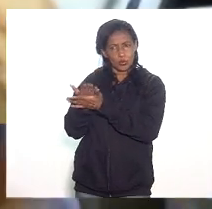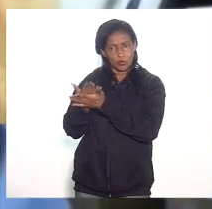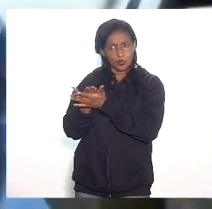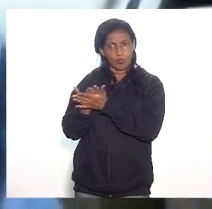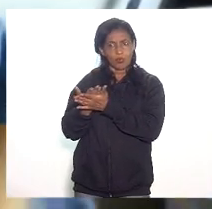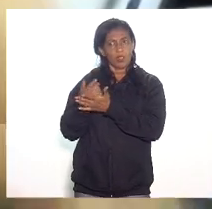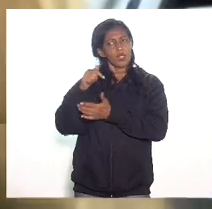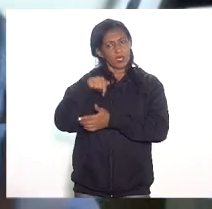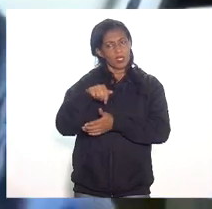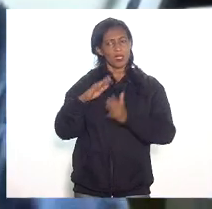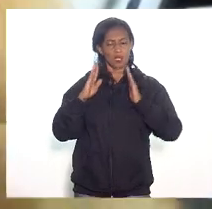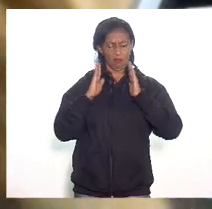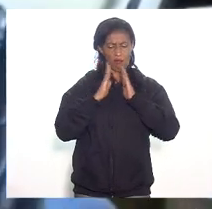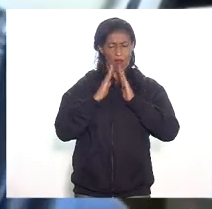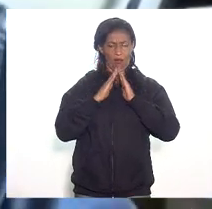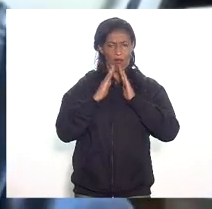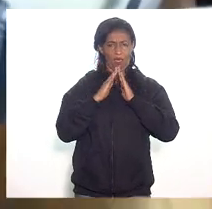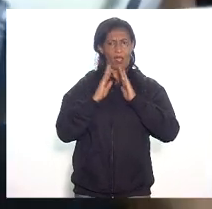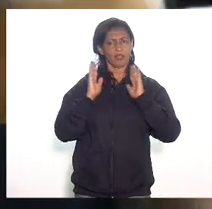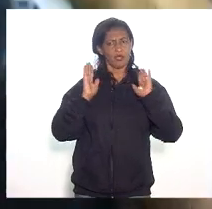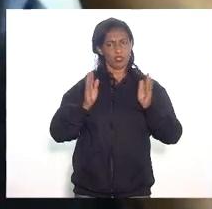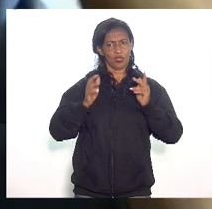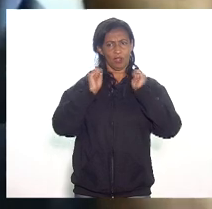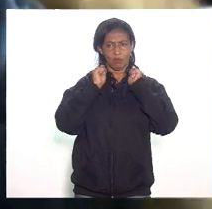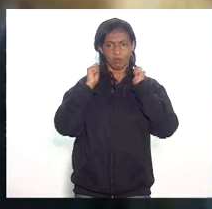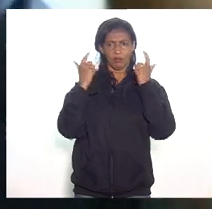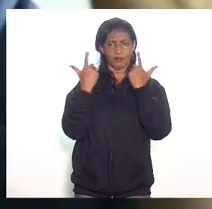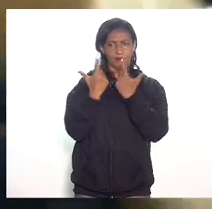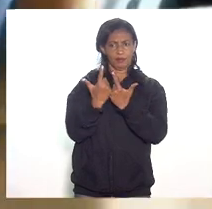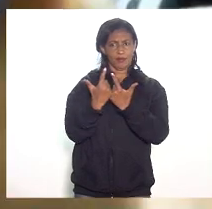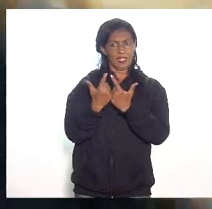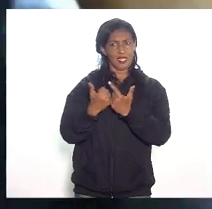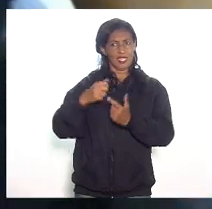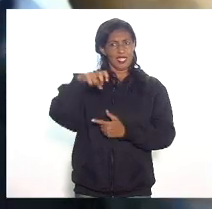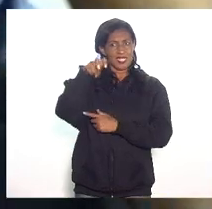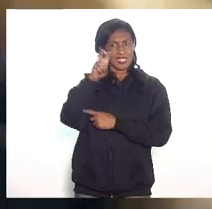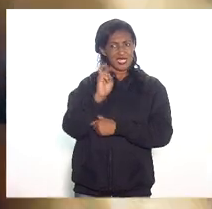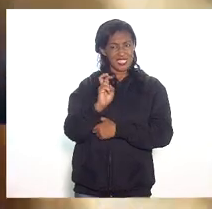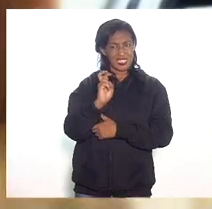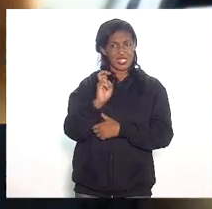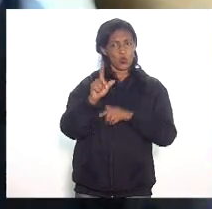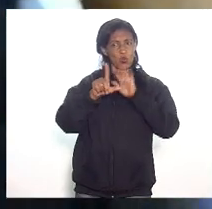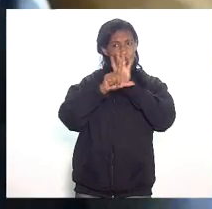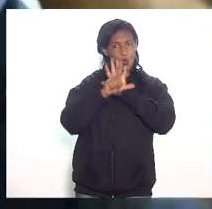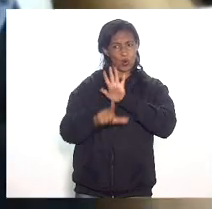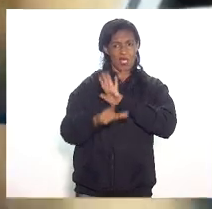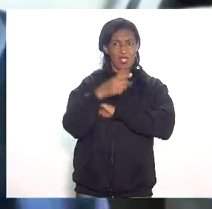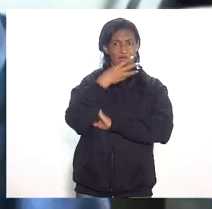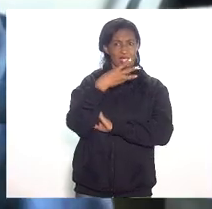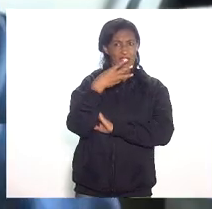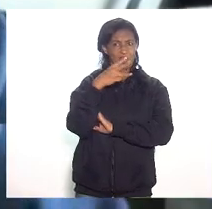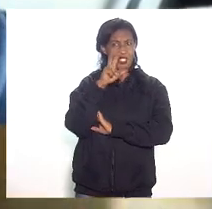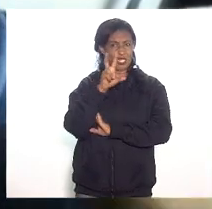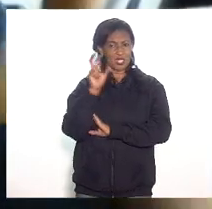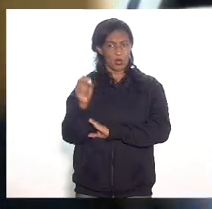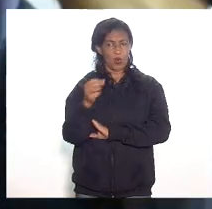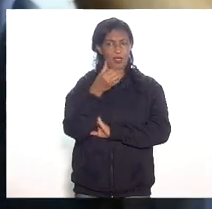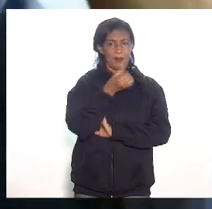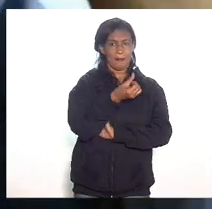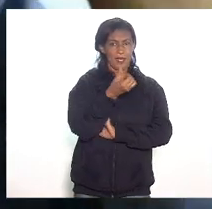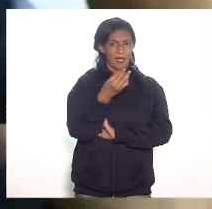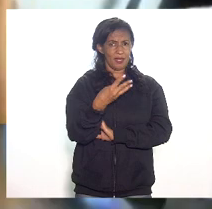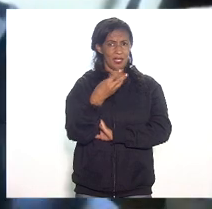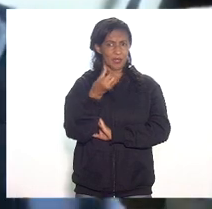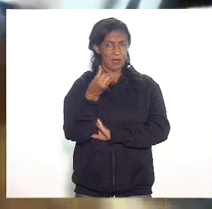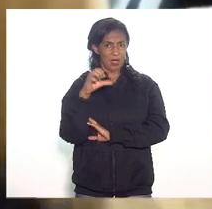própria casa. Na casa, como eu citei, em cinco leis, 3.350 de 99, 63.69 de 12,